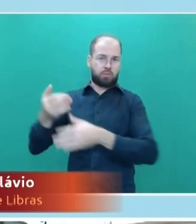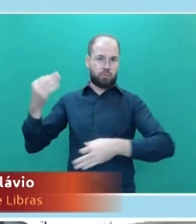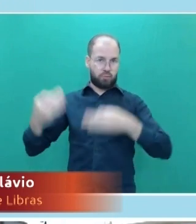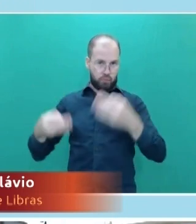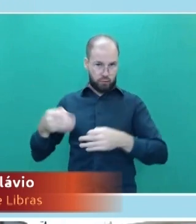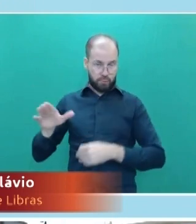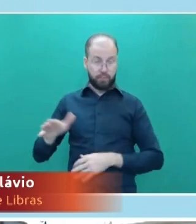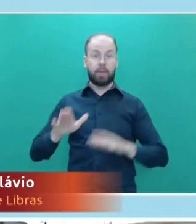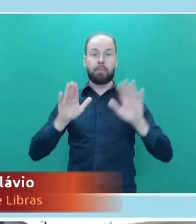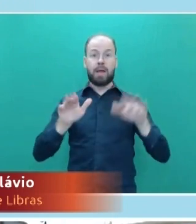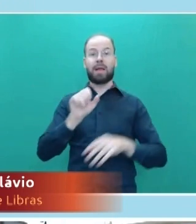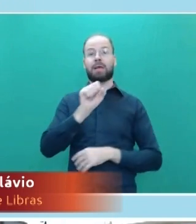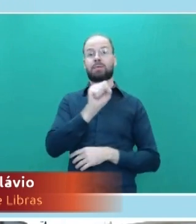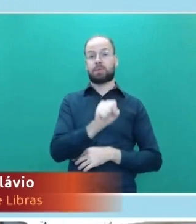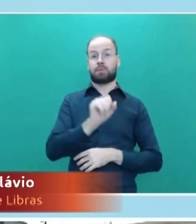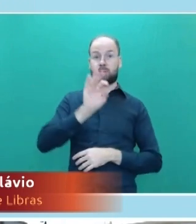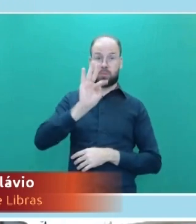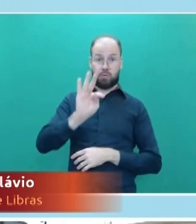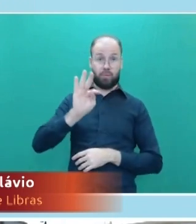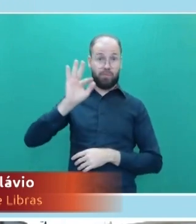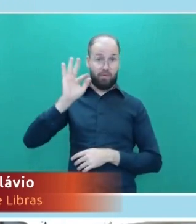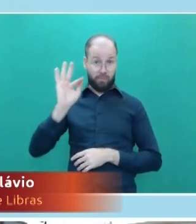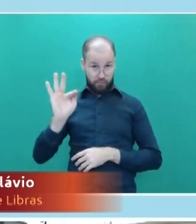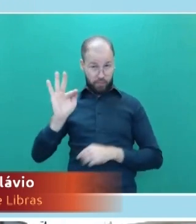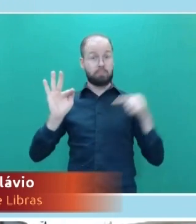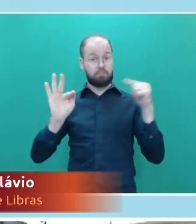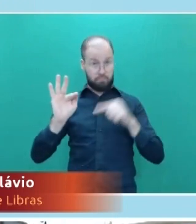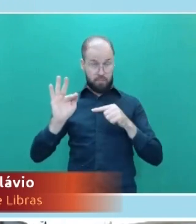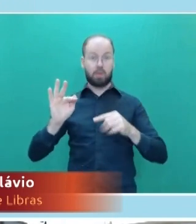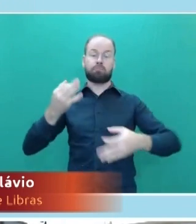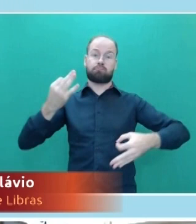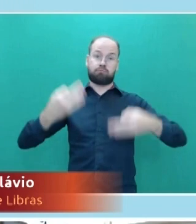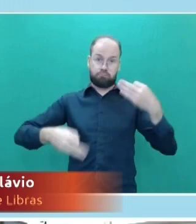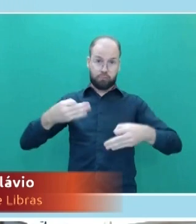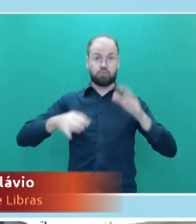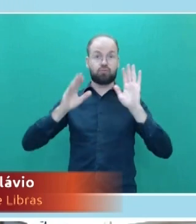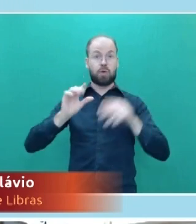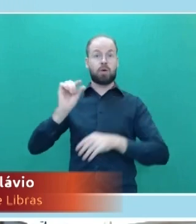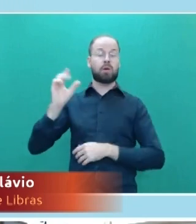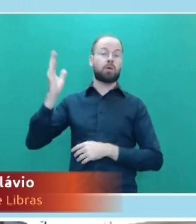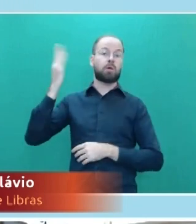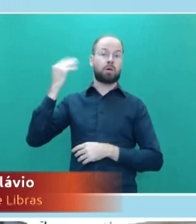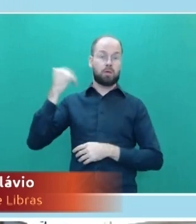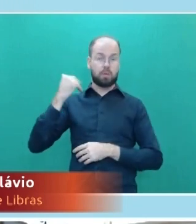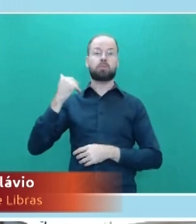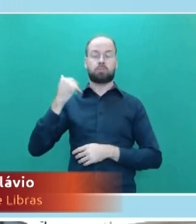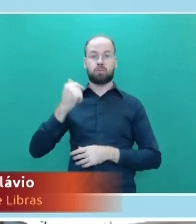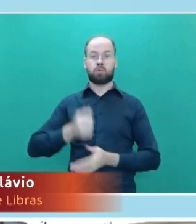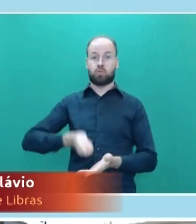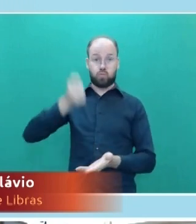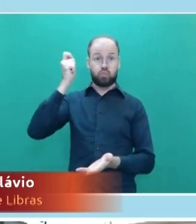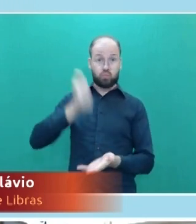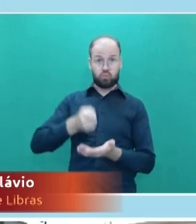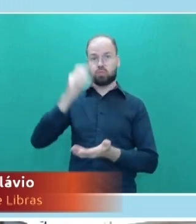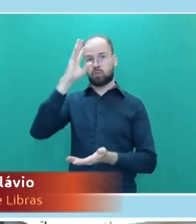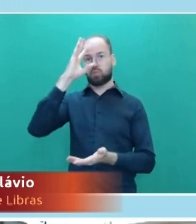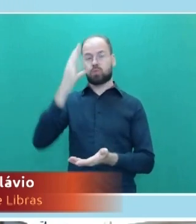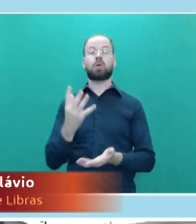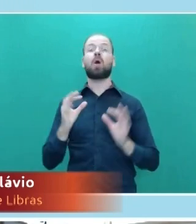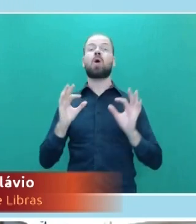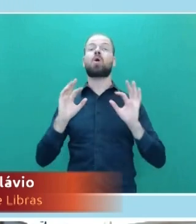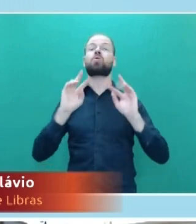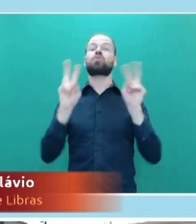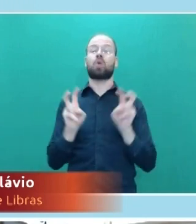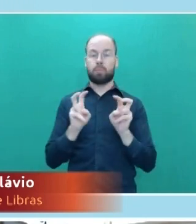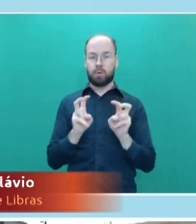Tribunal Federal já tivemos um julgamento recente para mostrar o entendimento a respeito da gratuidade da